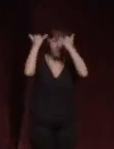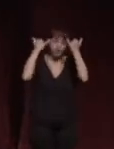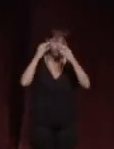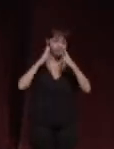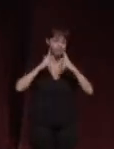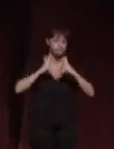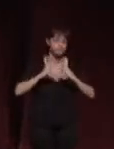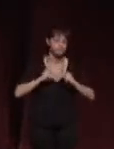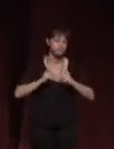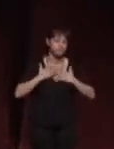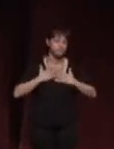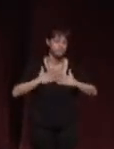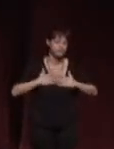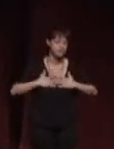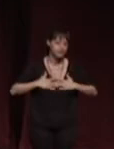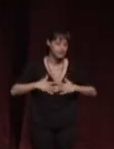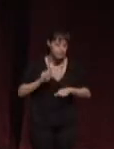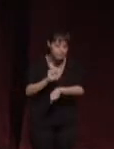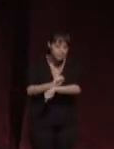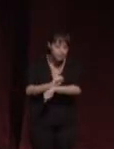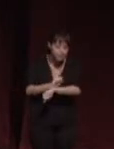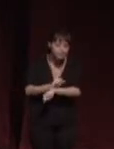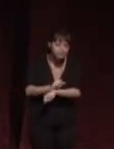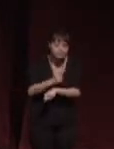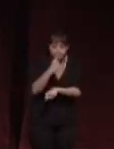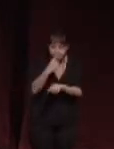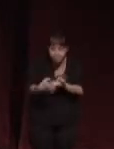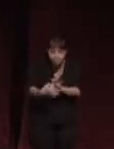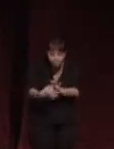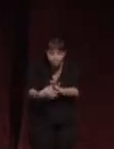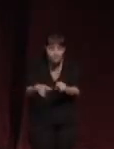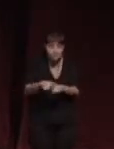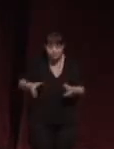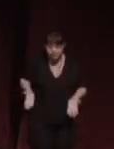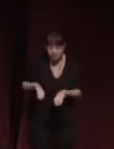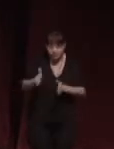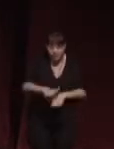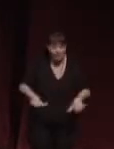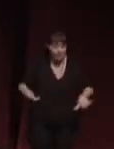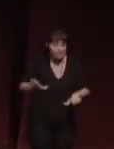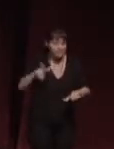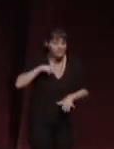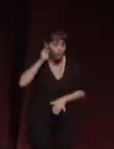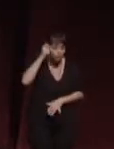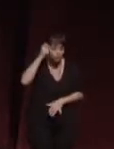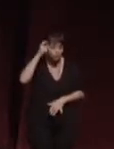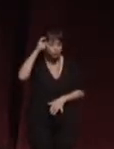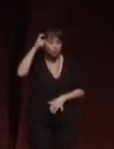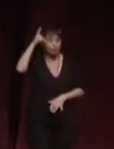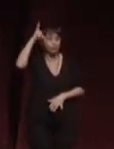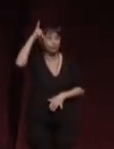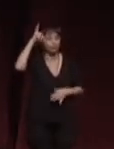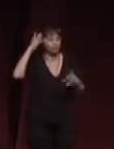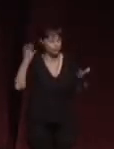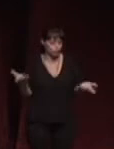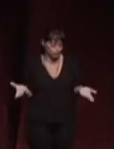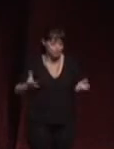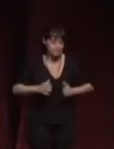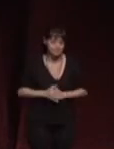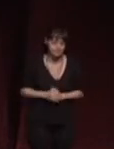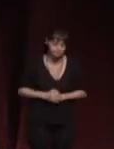essa pausa cria mais vínculo, amplia o repertório cultural da criança e do próprio pai, da mãe, que está lendo também às